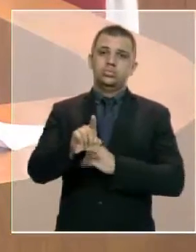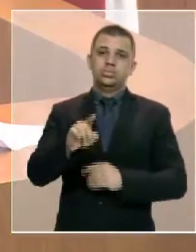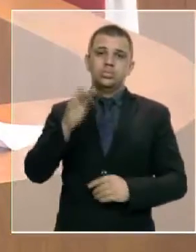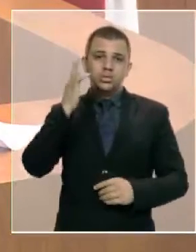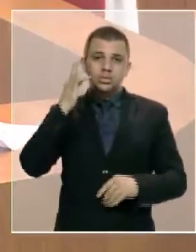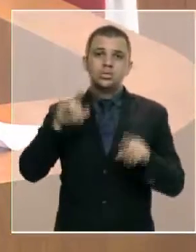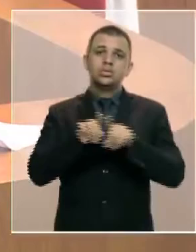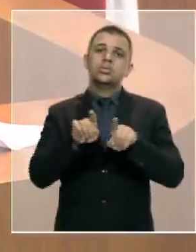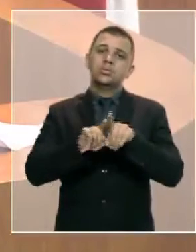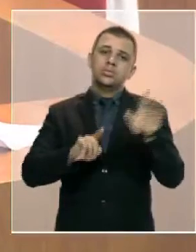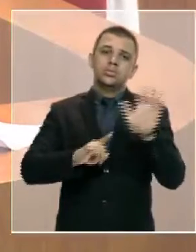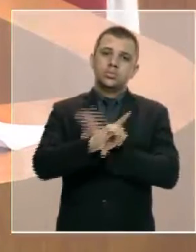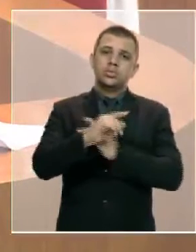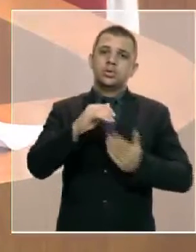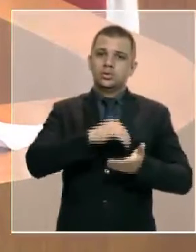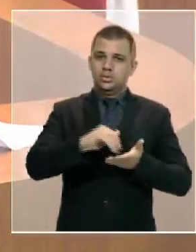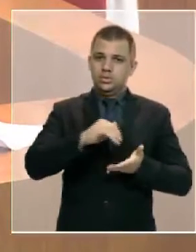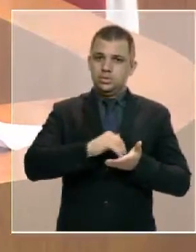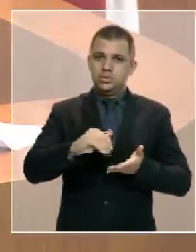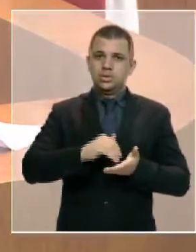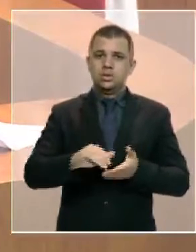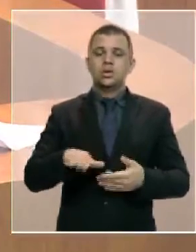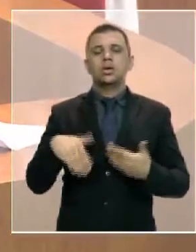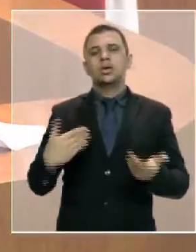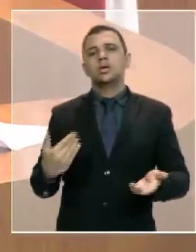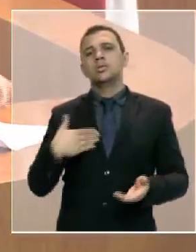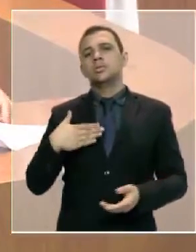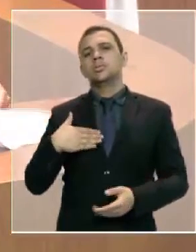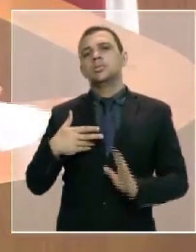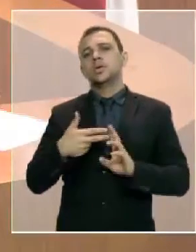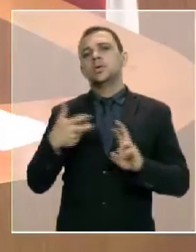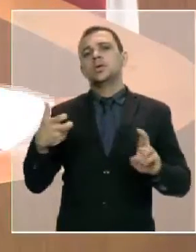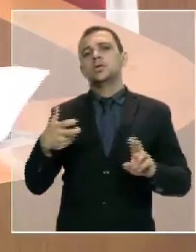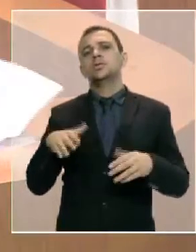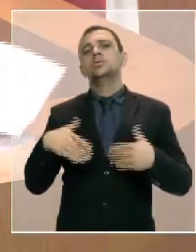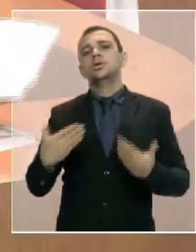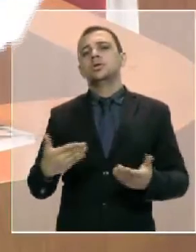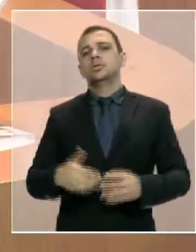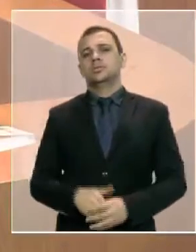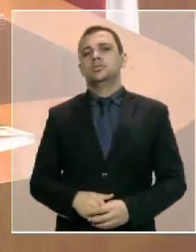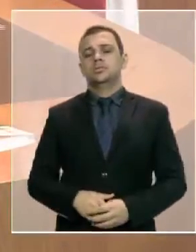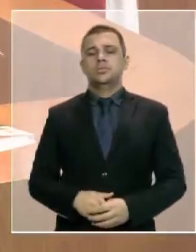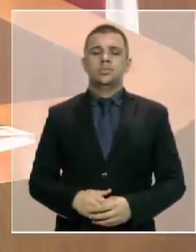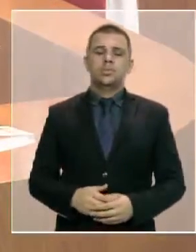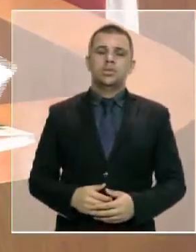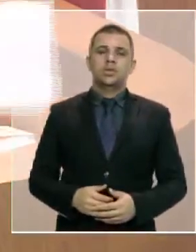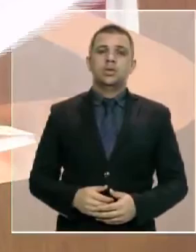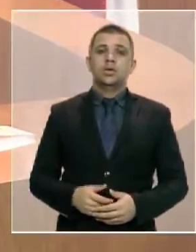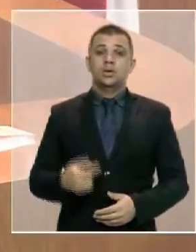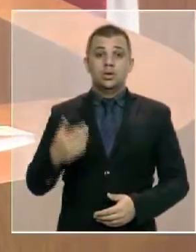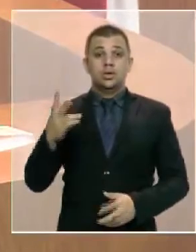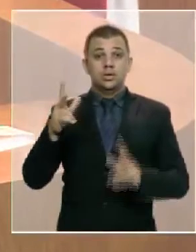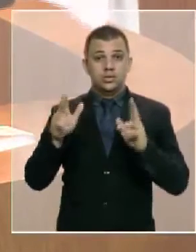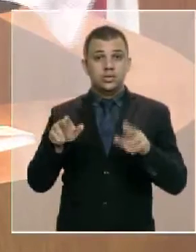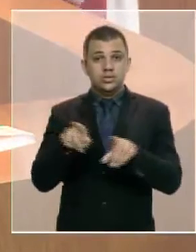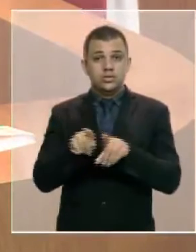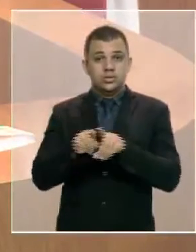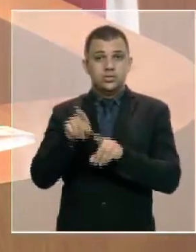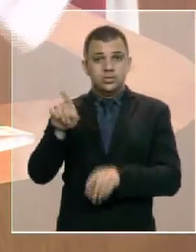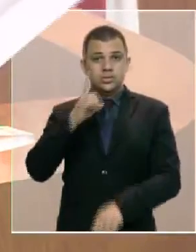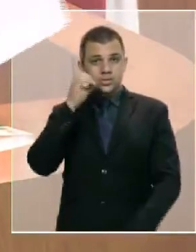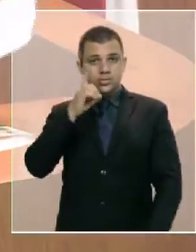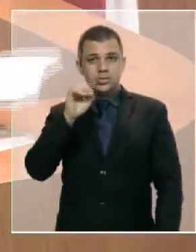onde foi o recurso do deputado Edilásio? Então, meus amigos, como o deputado Adriano falou também, isso aqui passa a